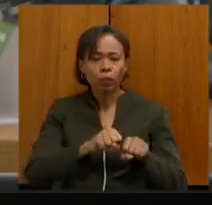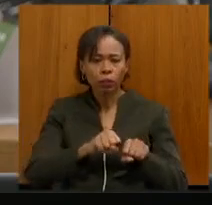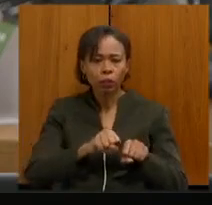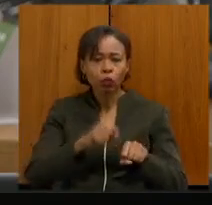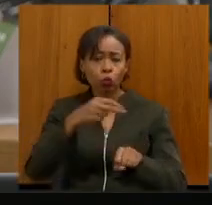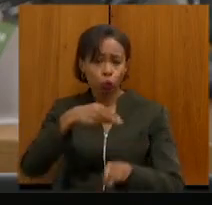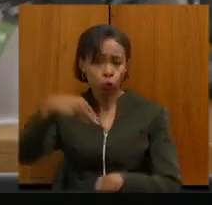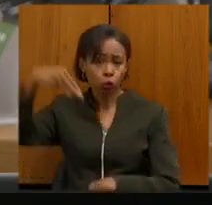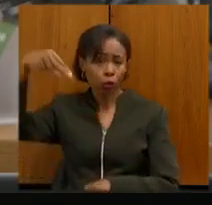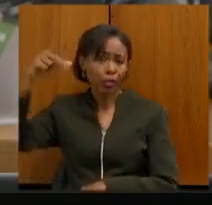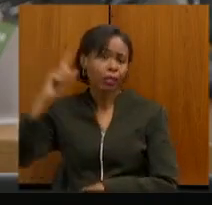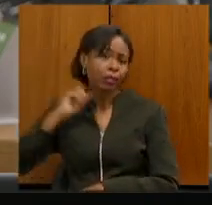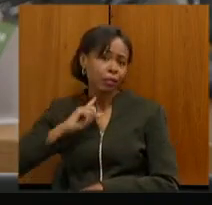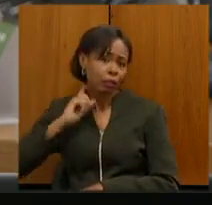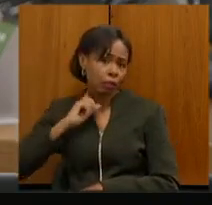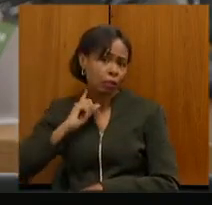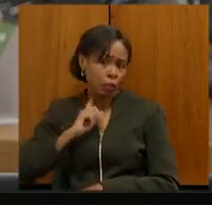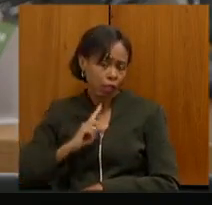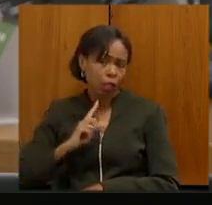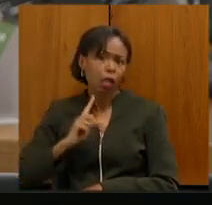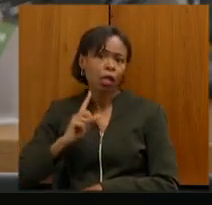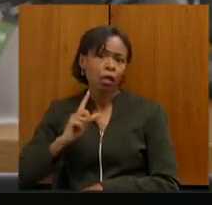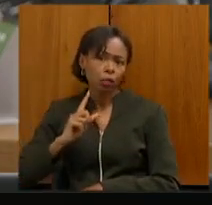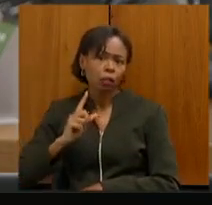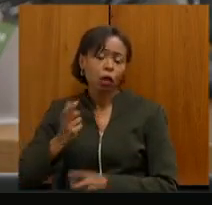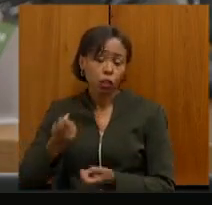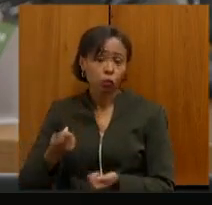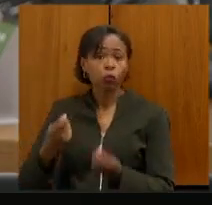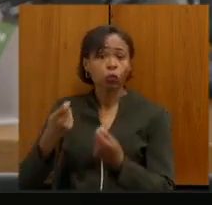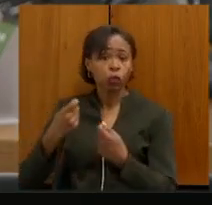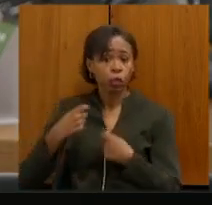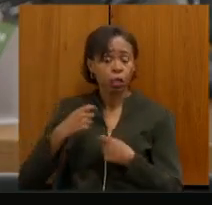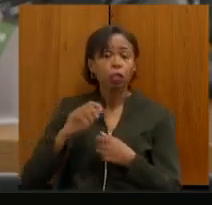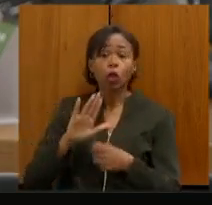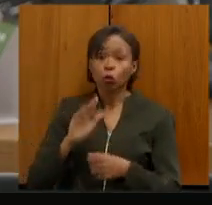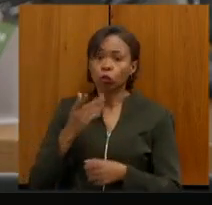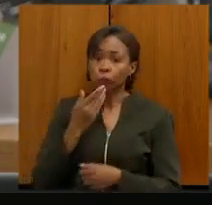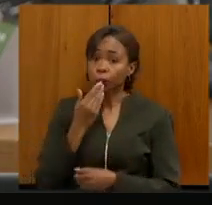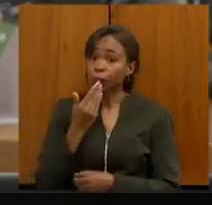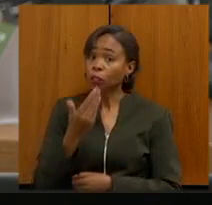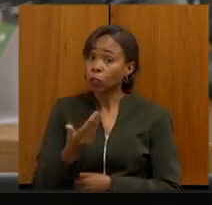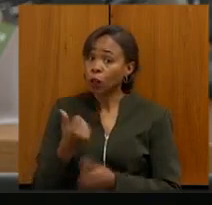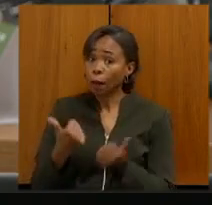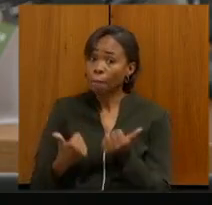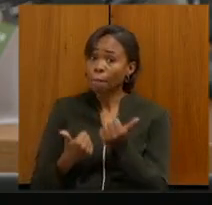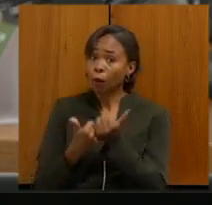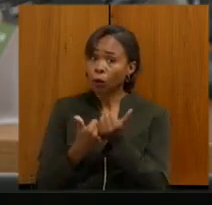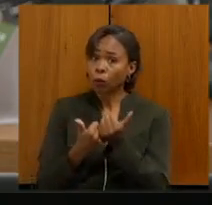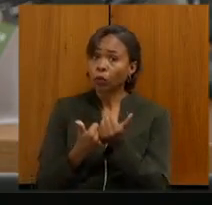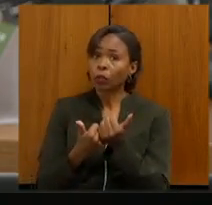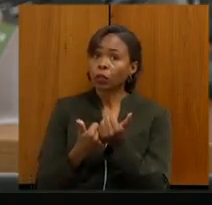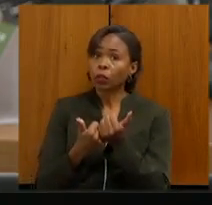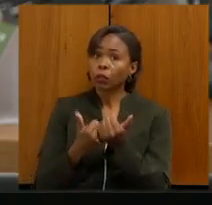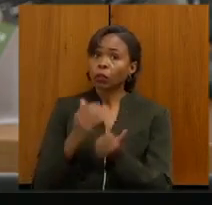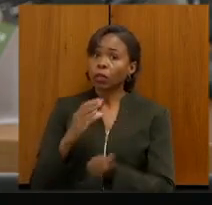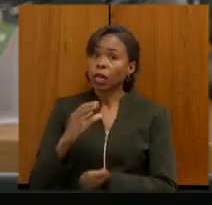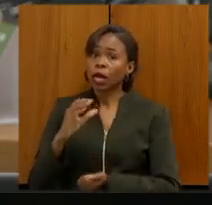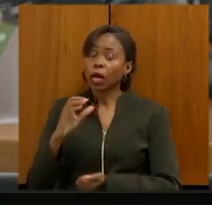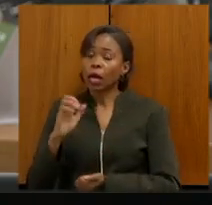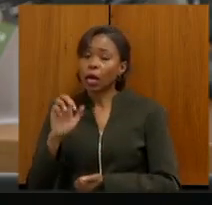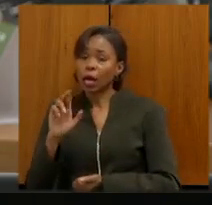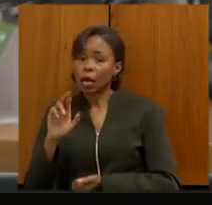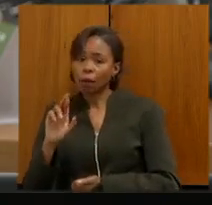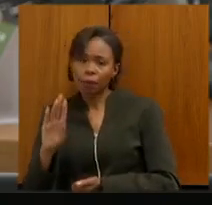enfim a gente recebeu né o Cruzeiro pedimos o apoio né para o crdh para fazer uma